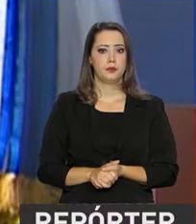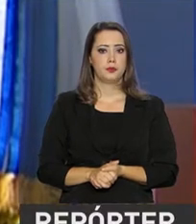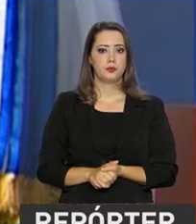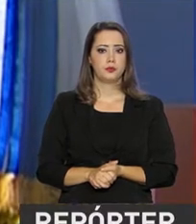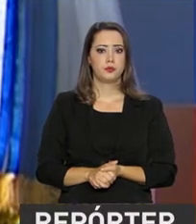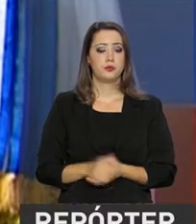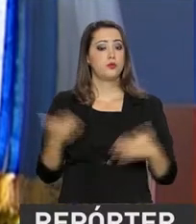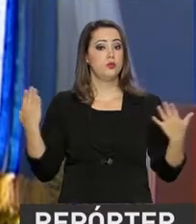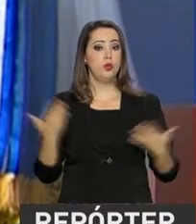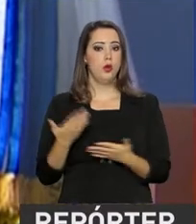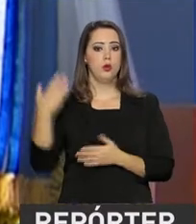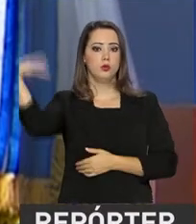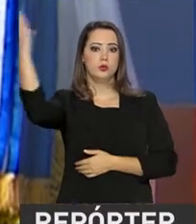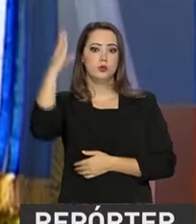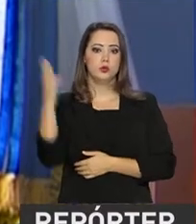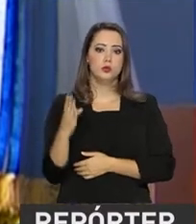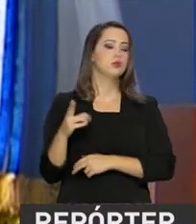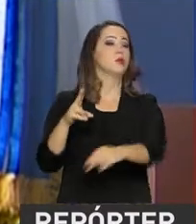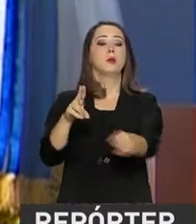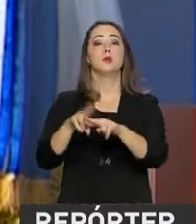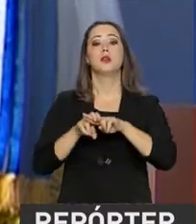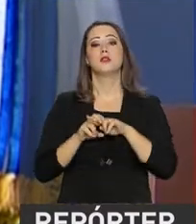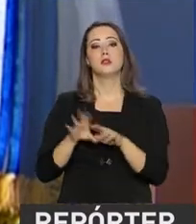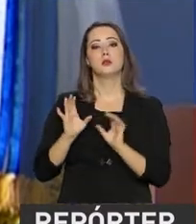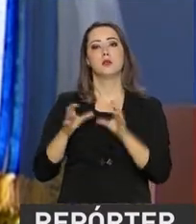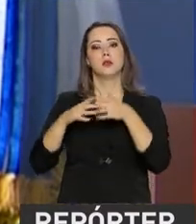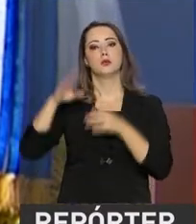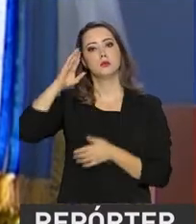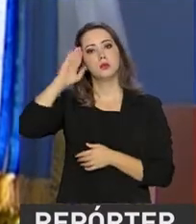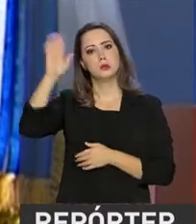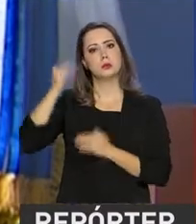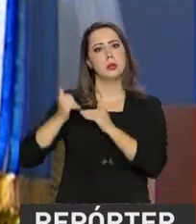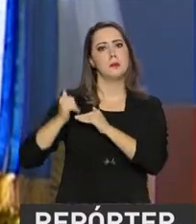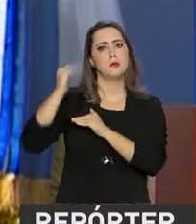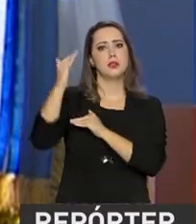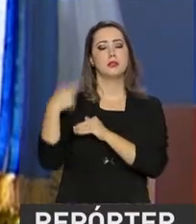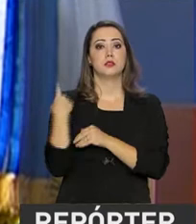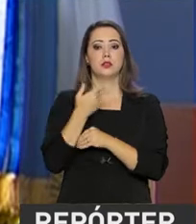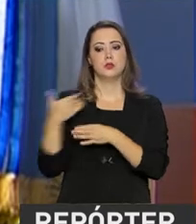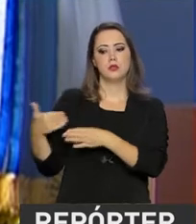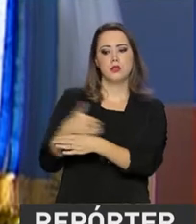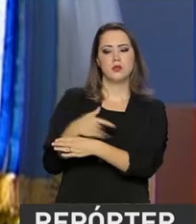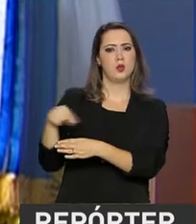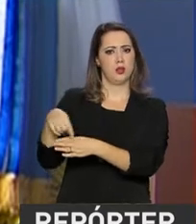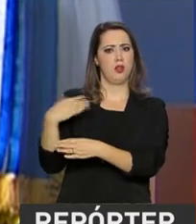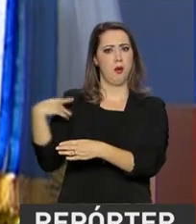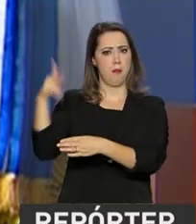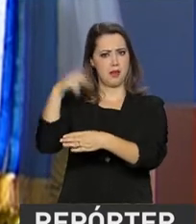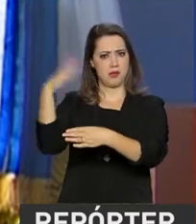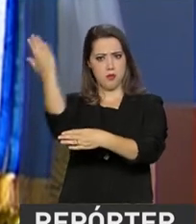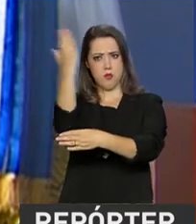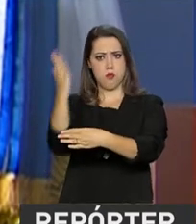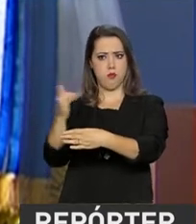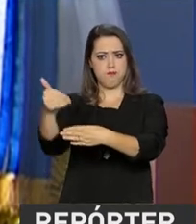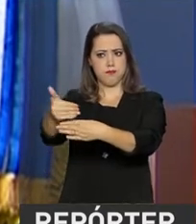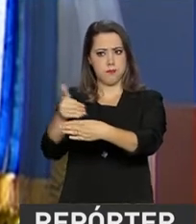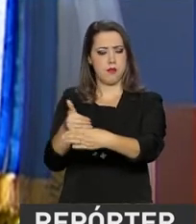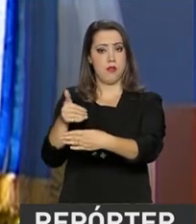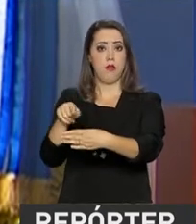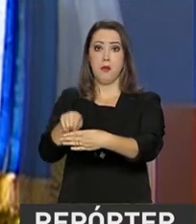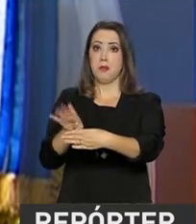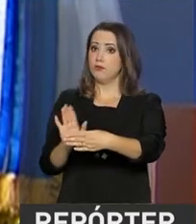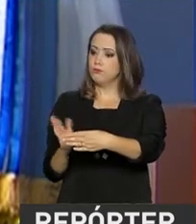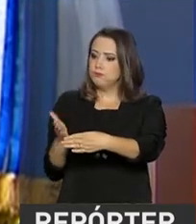Hoje, o Brasil, por meio das Forças Armadas, ultrapassa as nossas fronteiras numa concepção muito positiva,